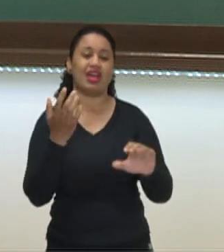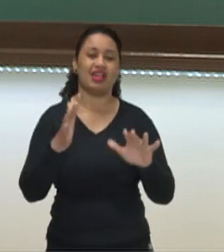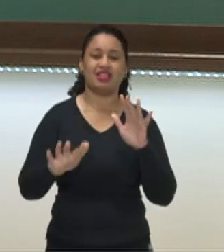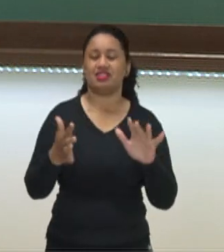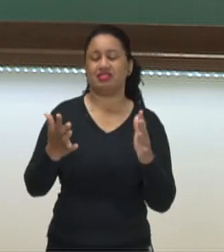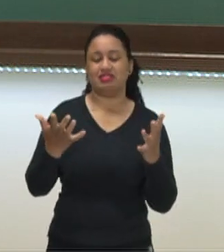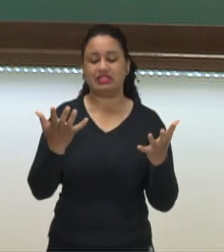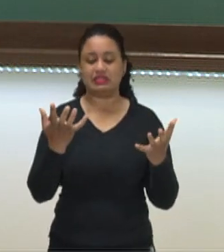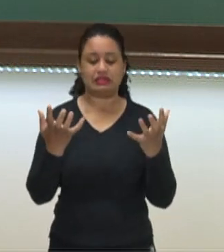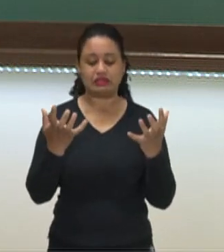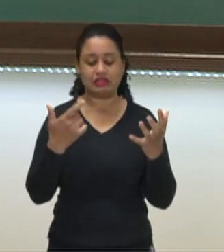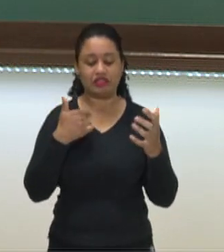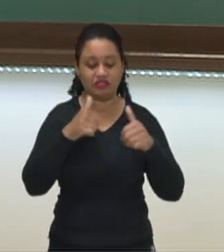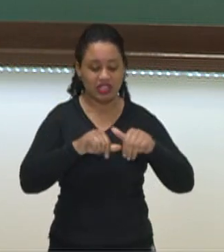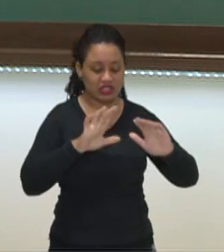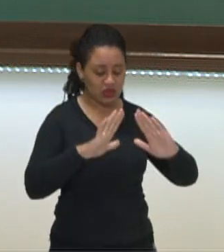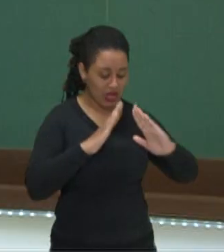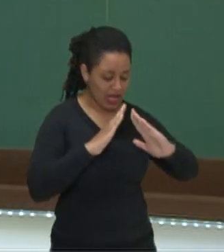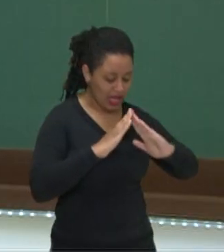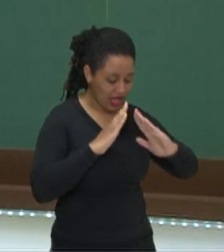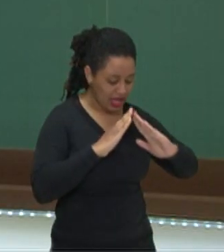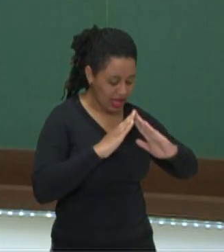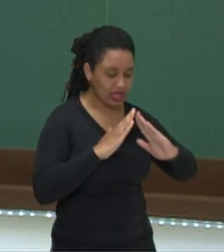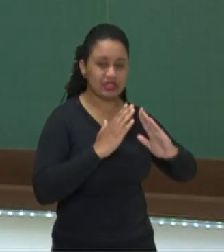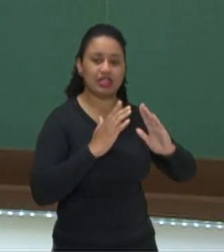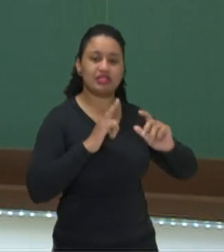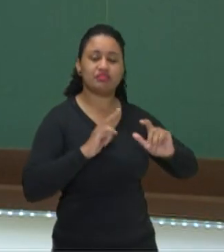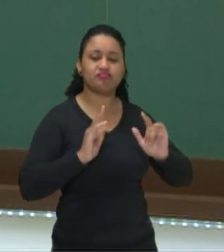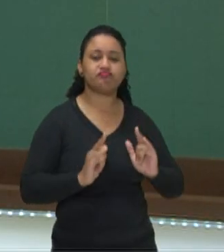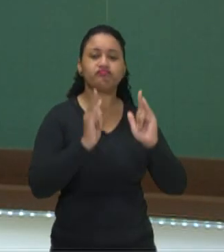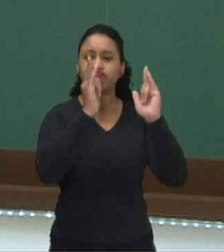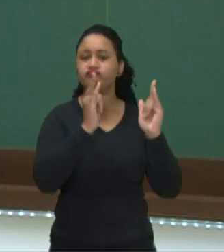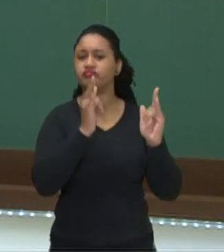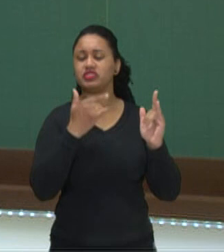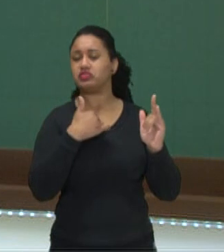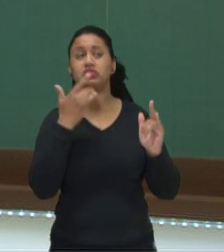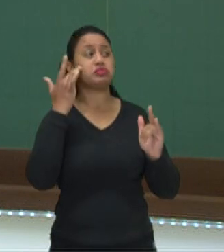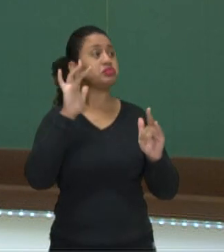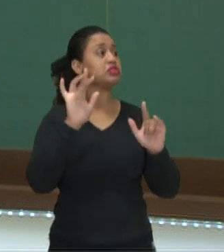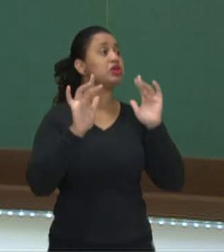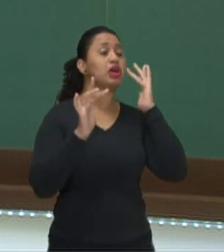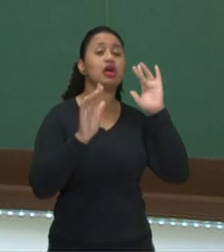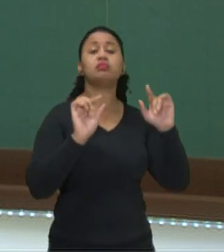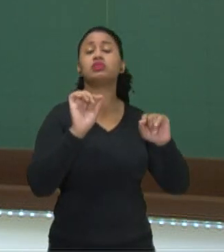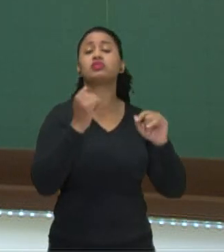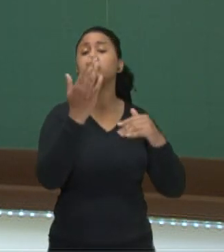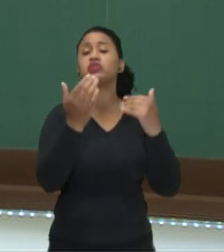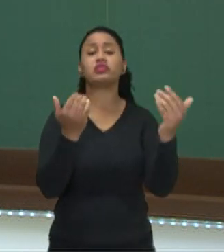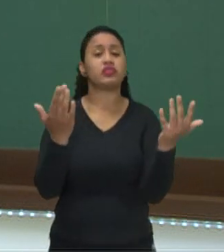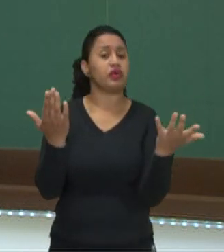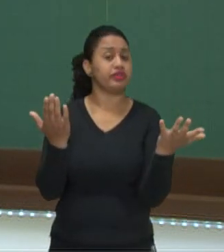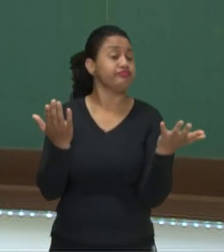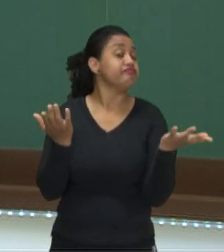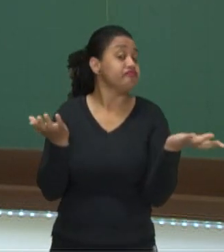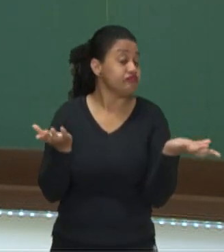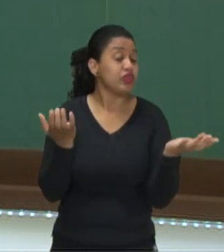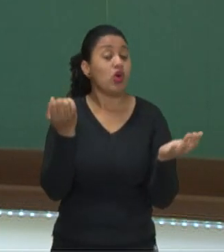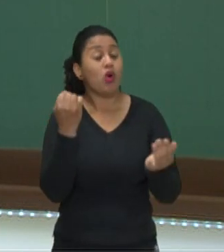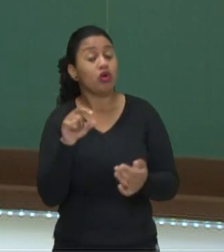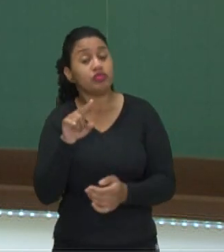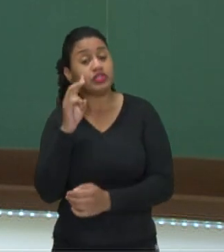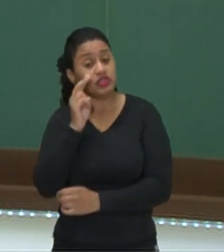você fica mais dentro de casa, dentro do apartamento, e você não tem noção nenhuma do que é? Ou será que você viu